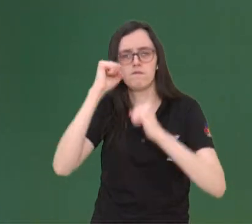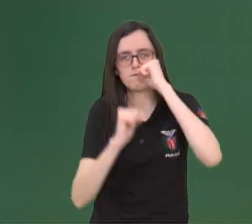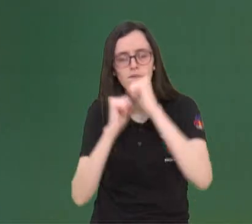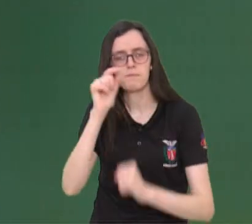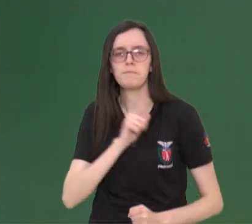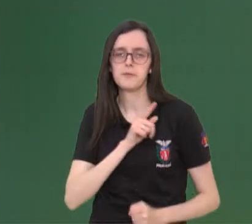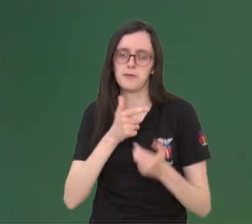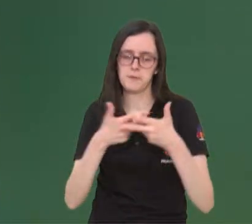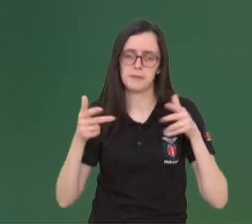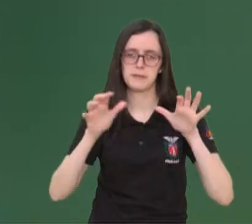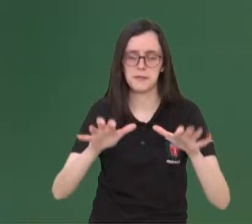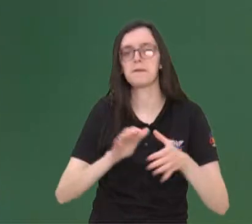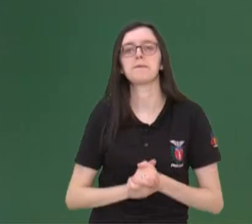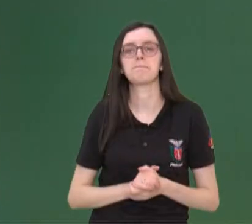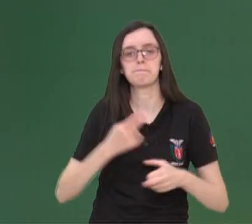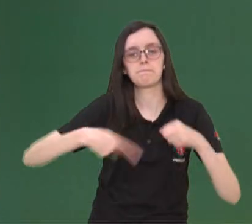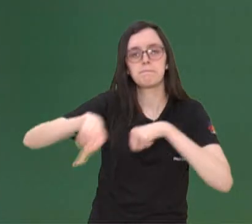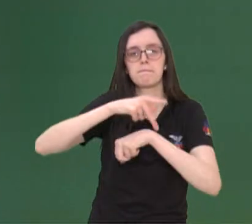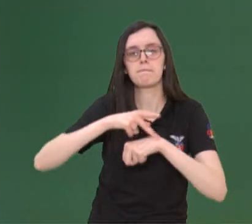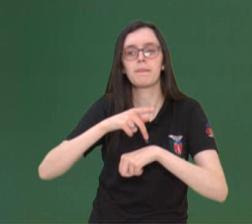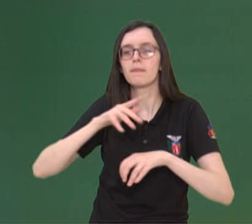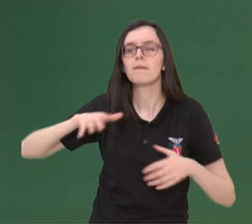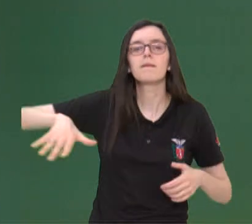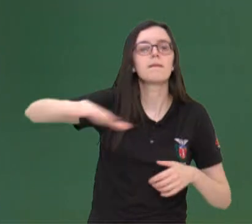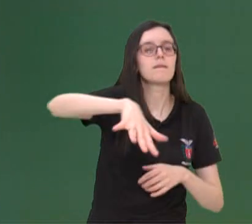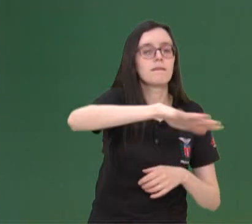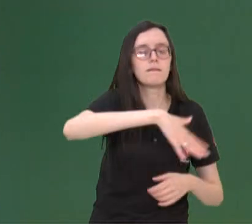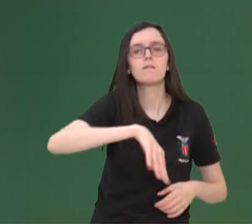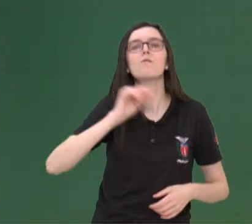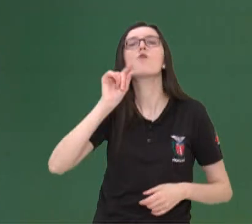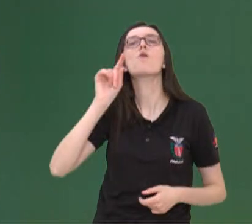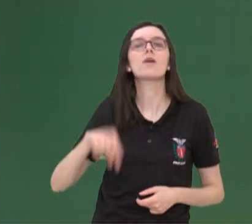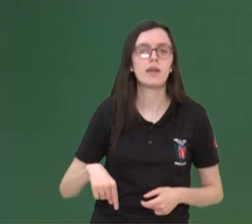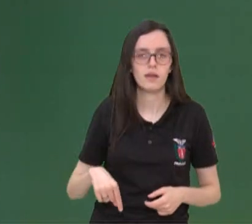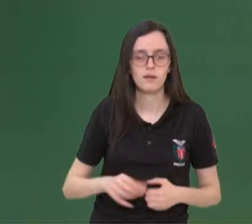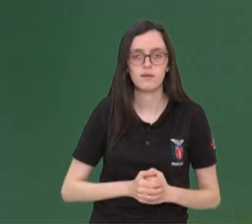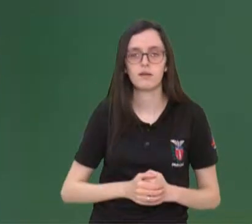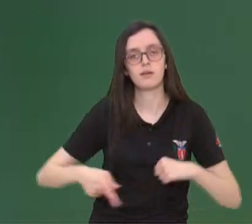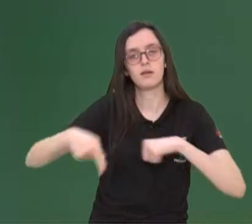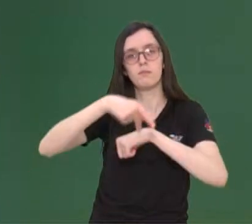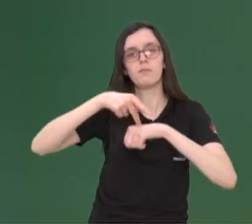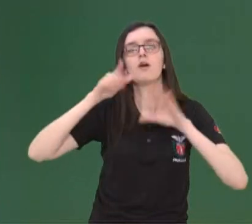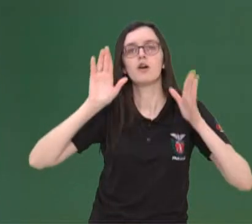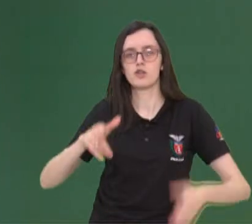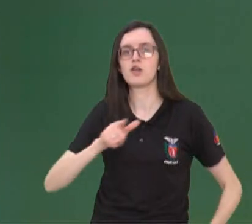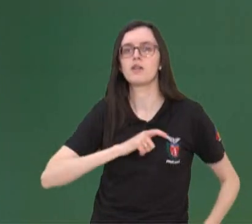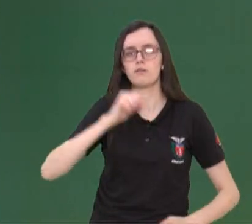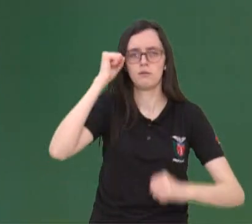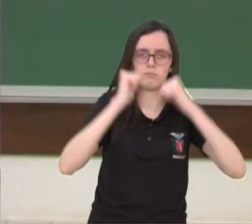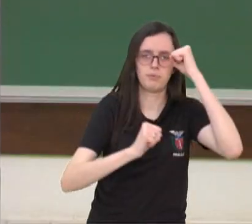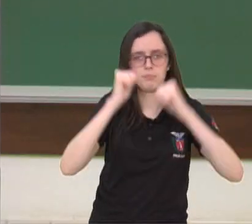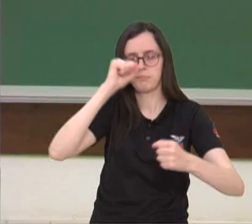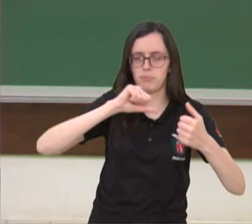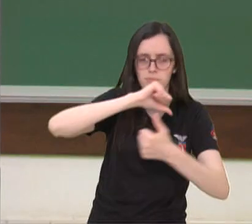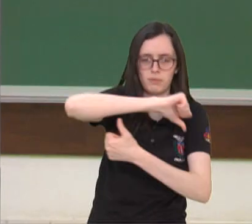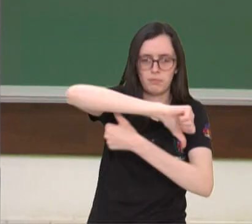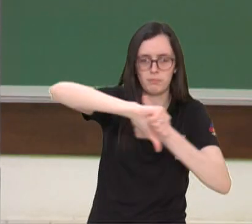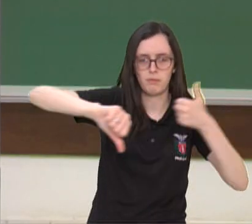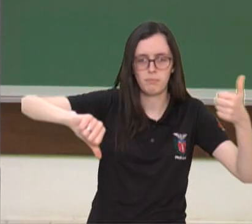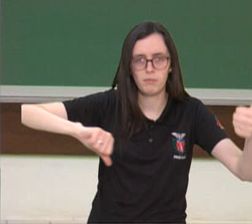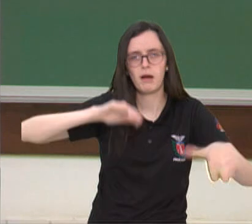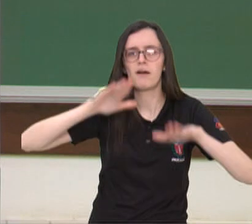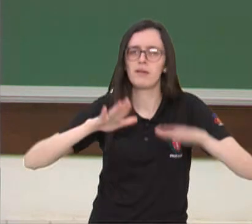industrializados e tal. Os países semiperiféricos são aqueles que passaram por uma industrialização, mesmo